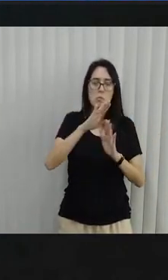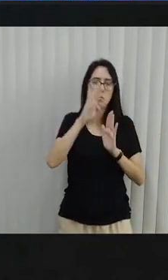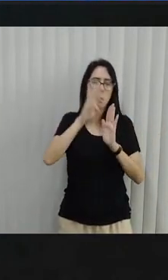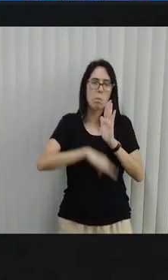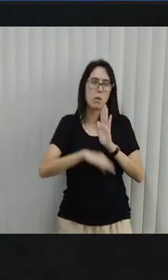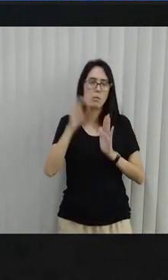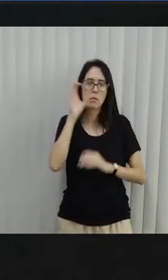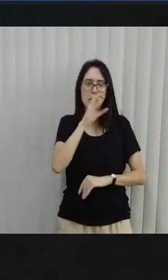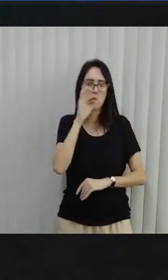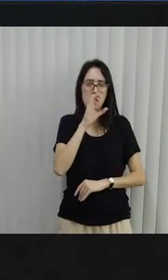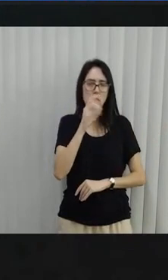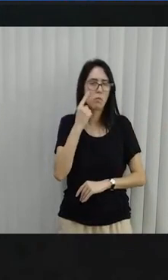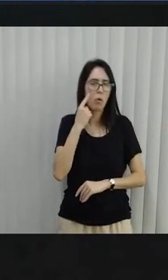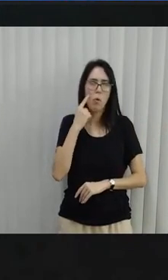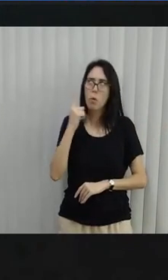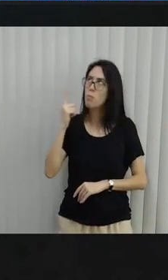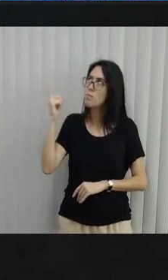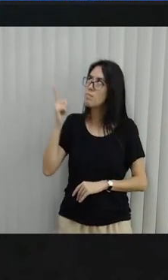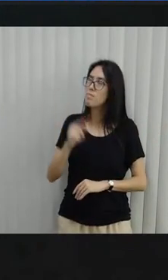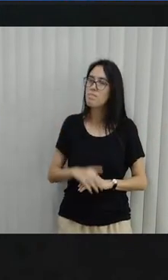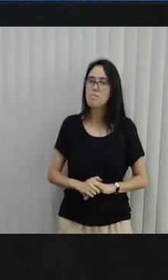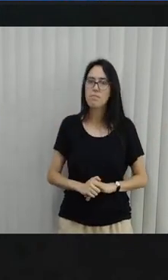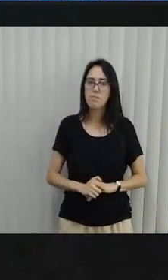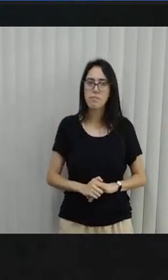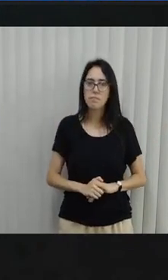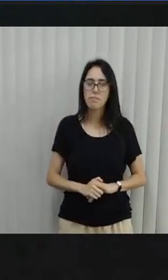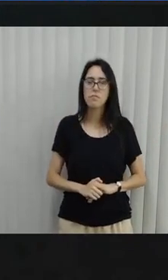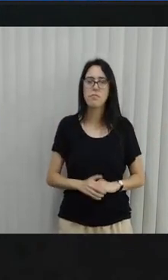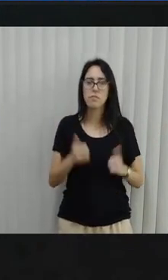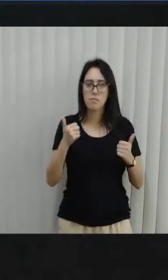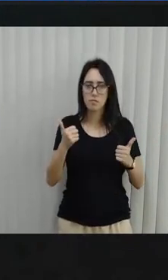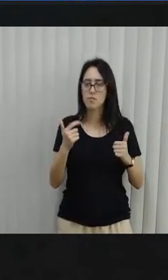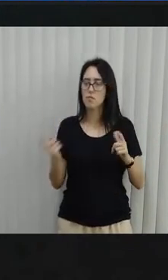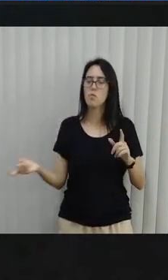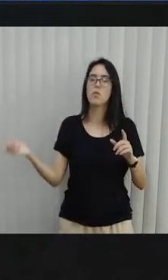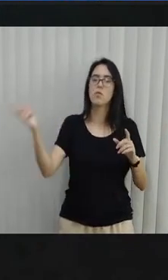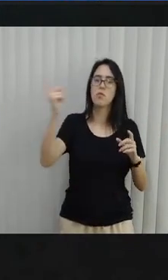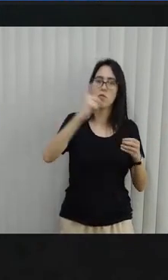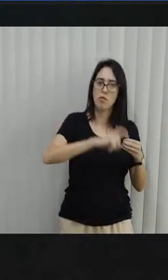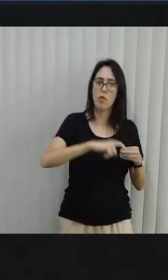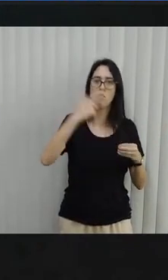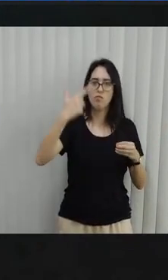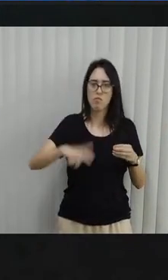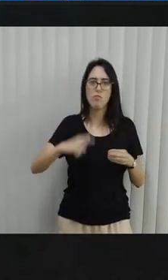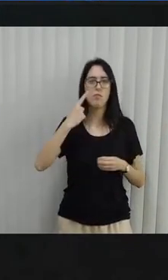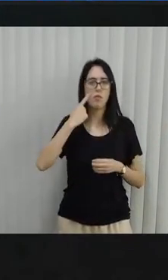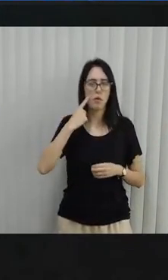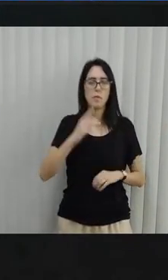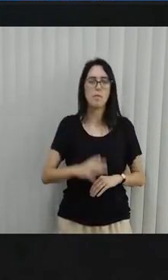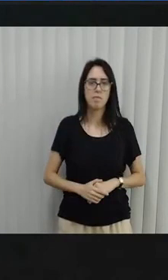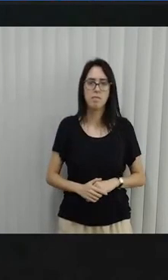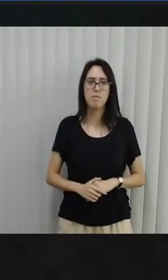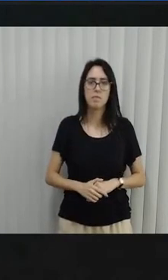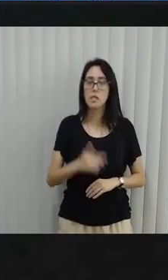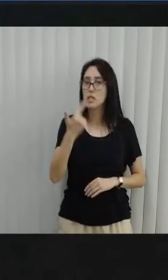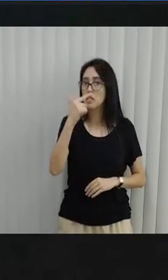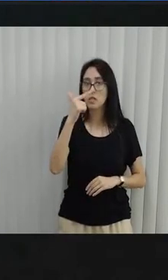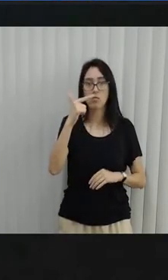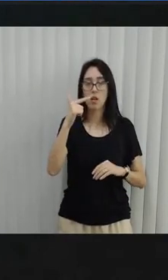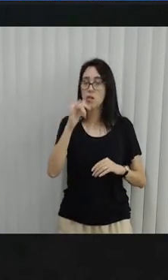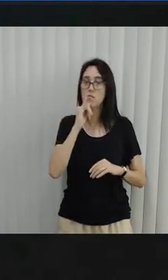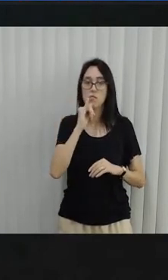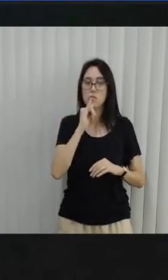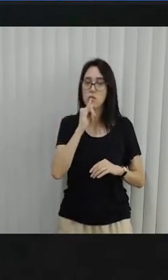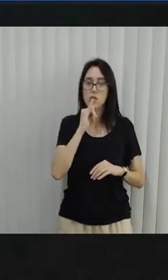ver, mas depois a gente pode alterar, aí sim ele aparece. Agora ele até está fazendo certinho. Não existe colisão ainda entre o